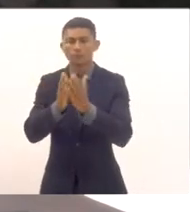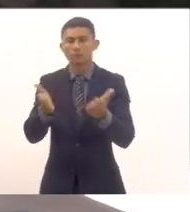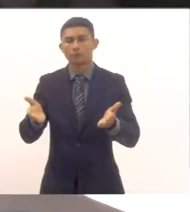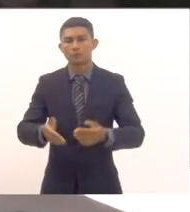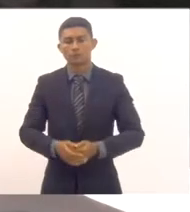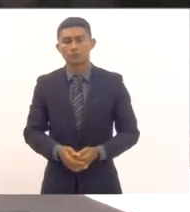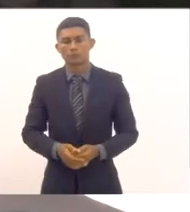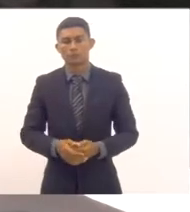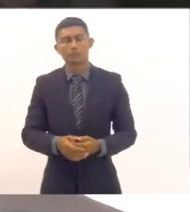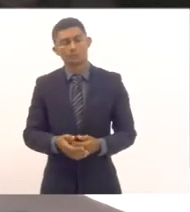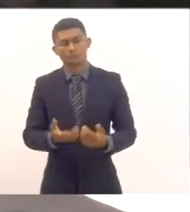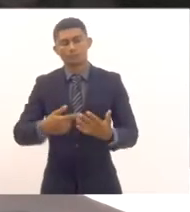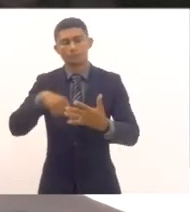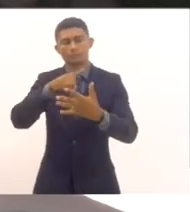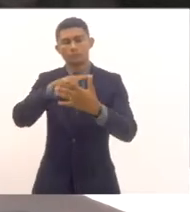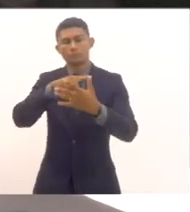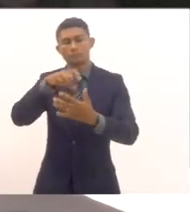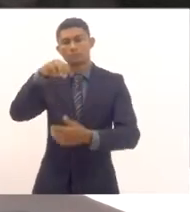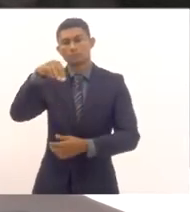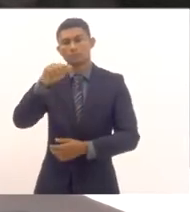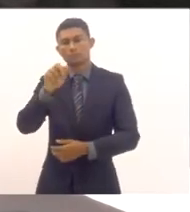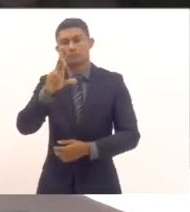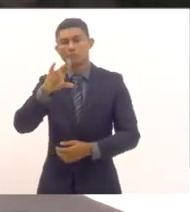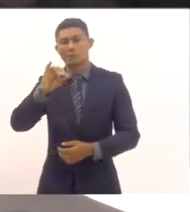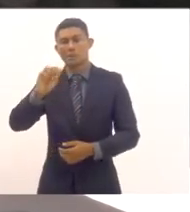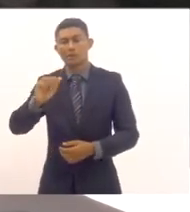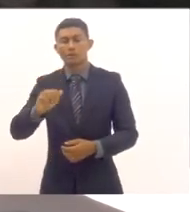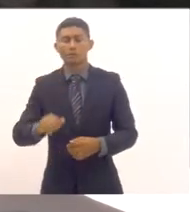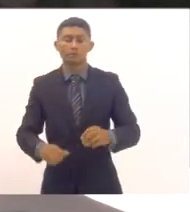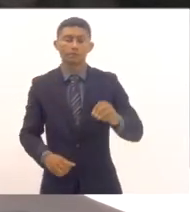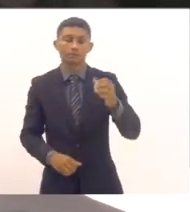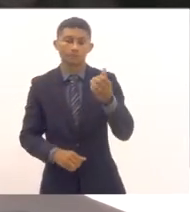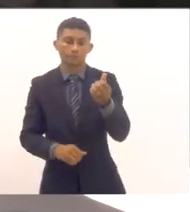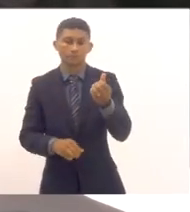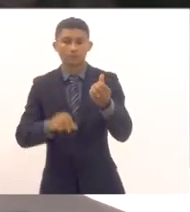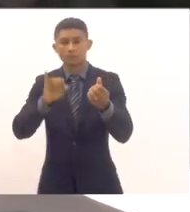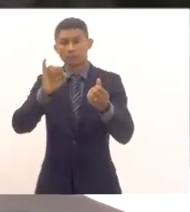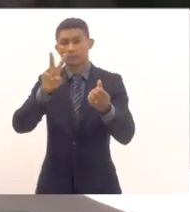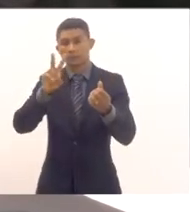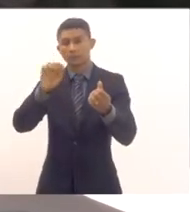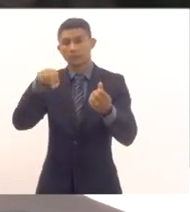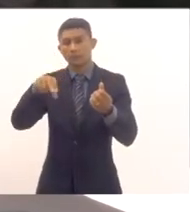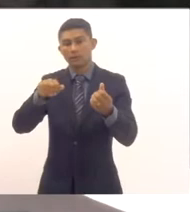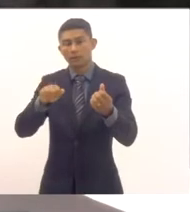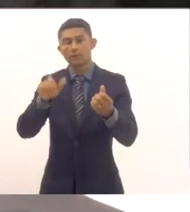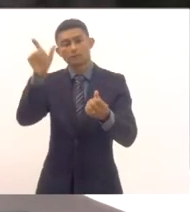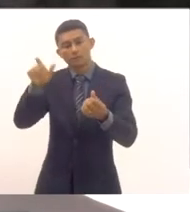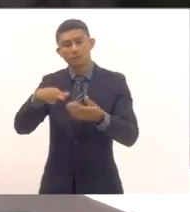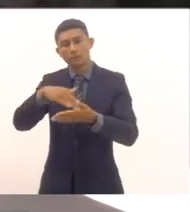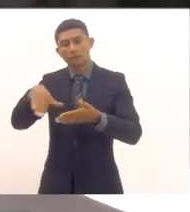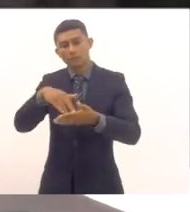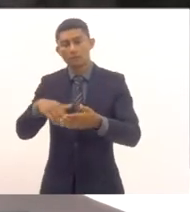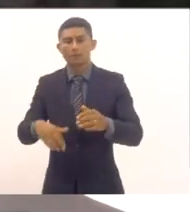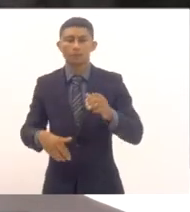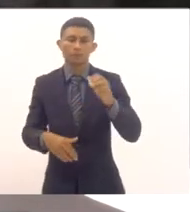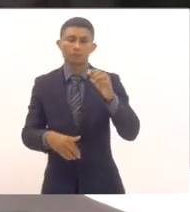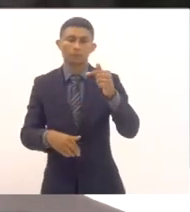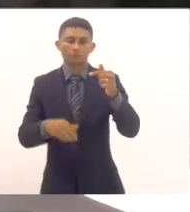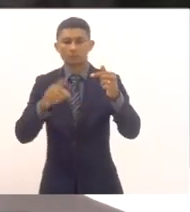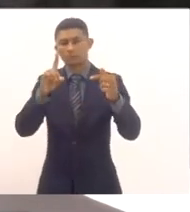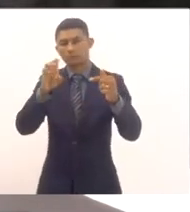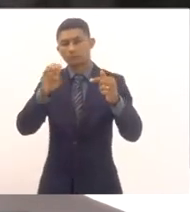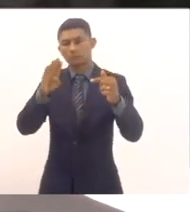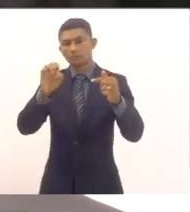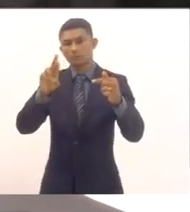o Mário Eduardo procurador-geral da agetransp e Vanda Junqueira secretária Gostei da Setransp Débora